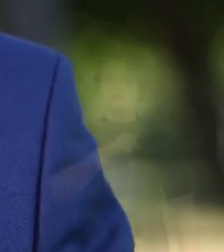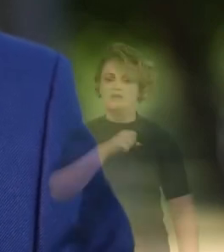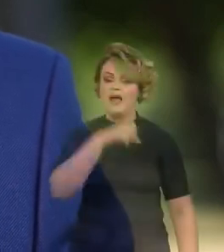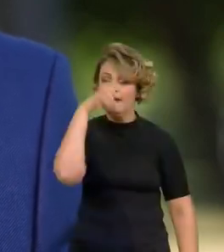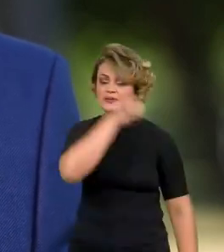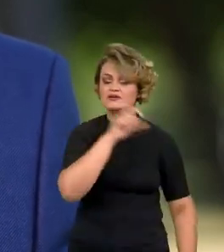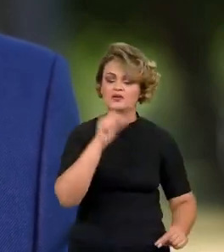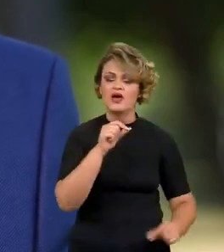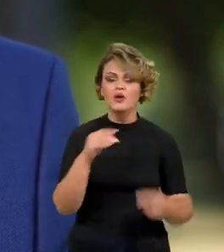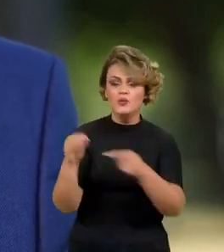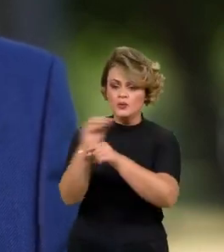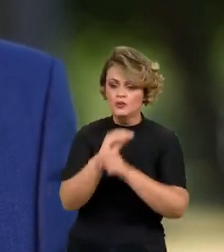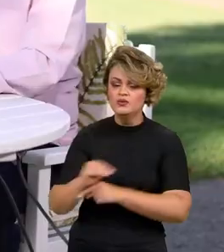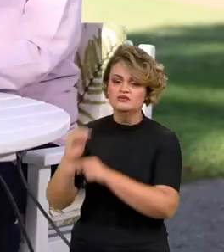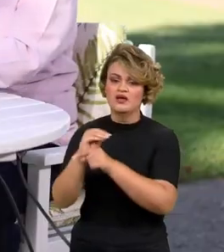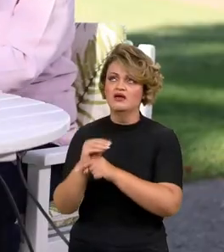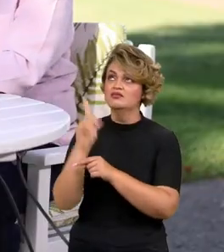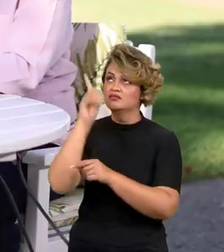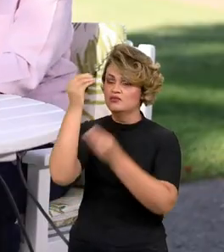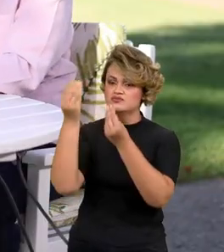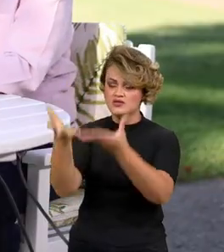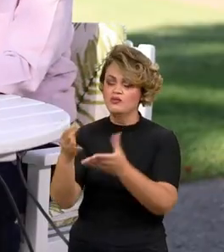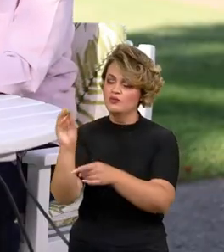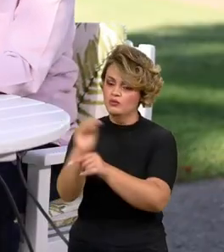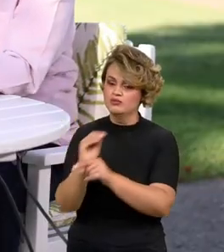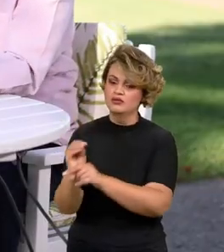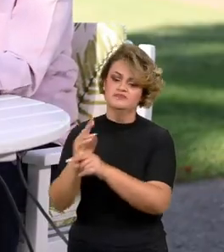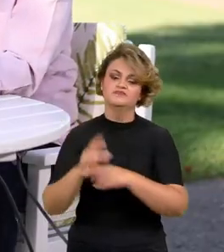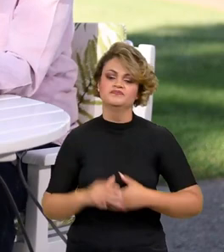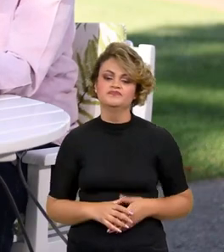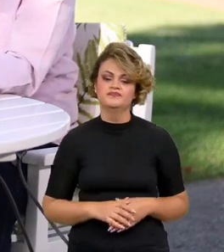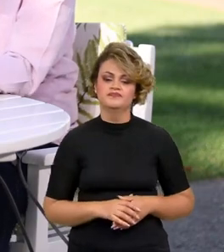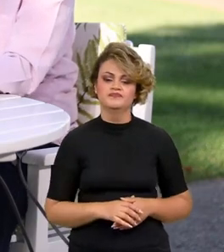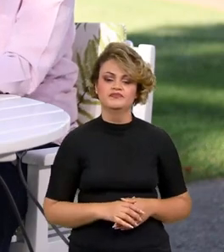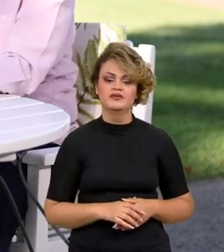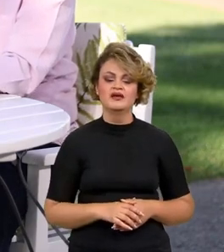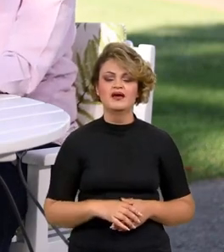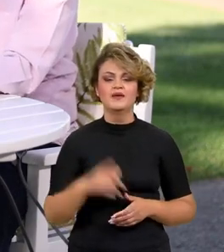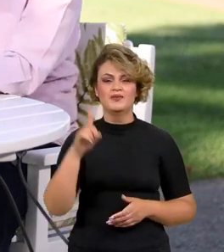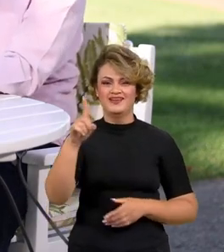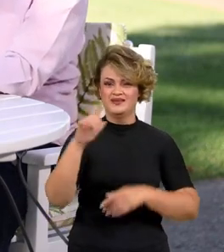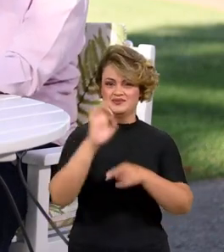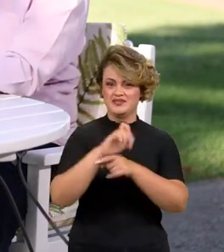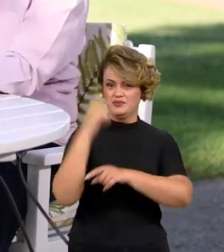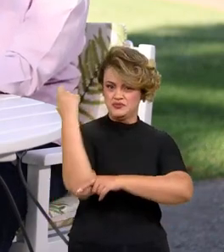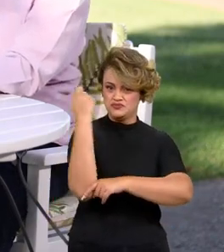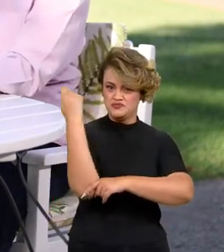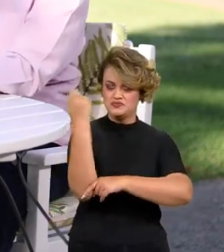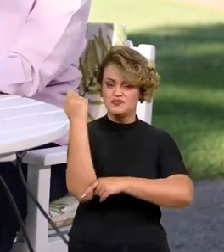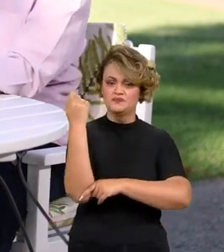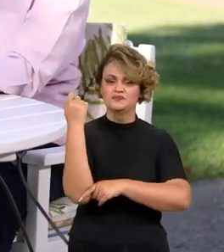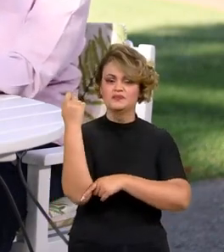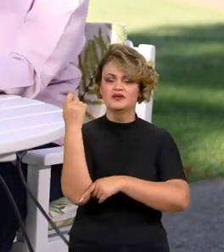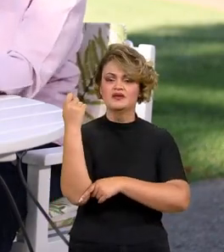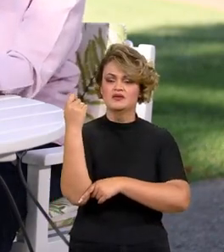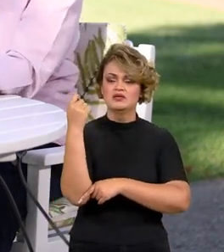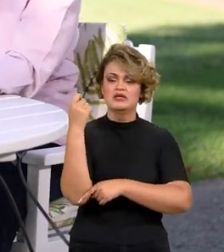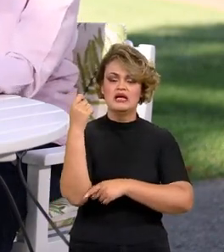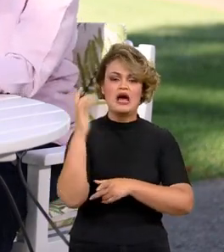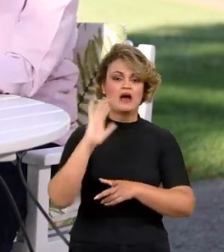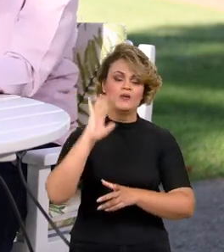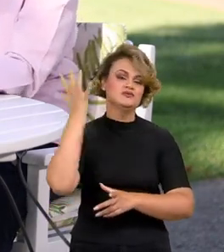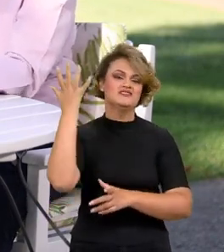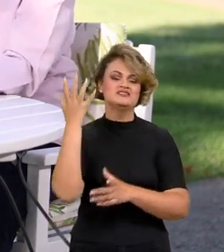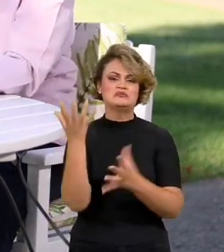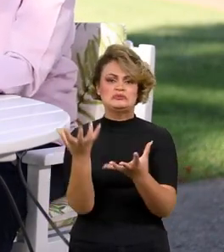aquilo que Deus nos deu o senhor acha que de certa maneira porque no Rio Grande do Sul que a gente tá falando né recentemente estava com problemas de seca na